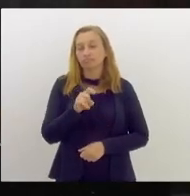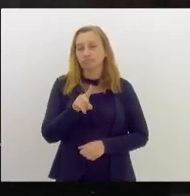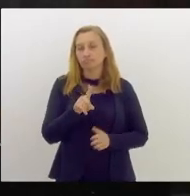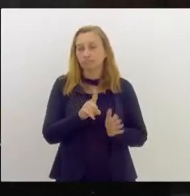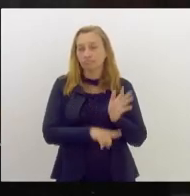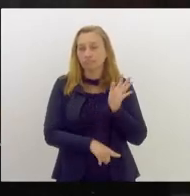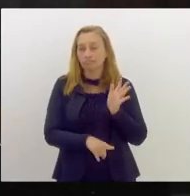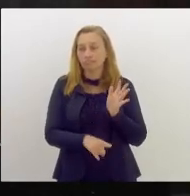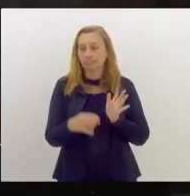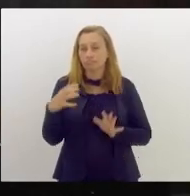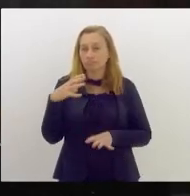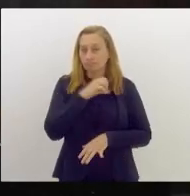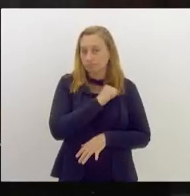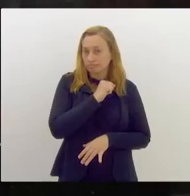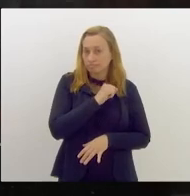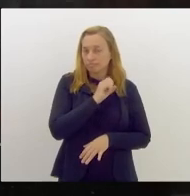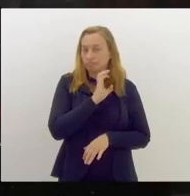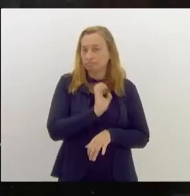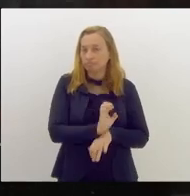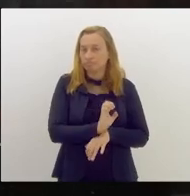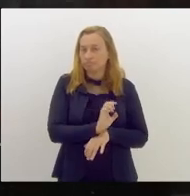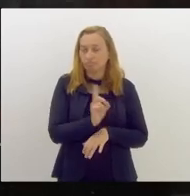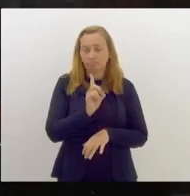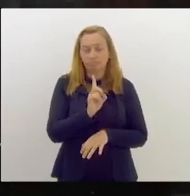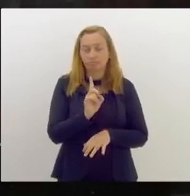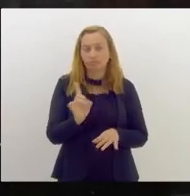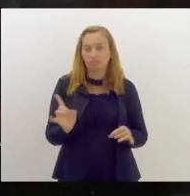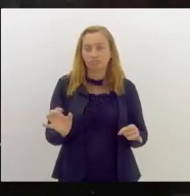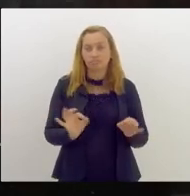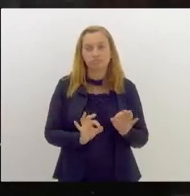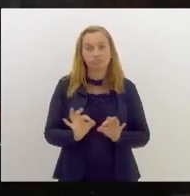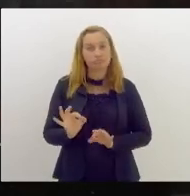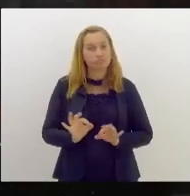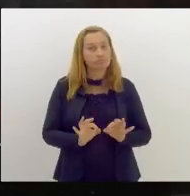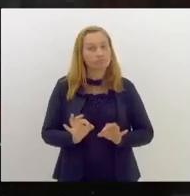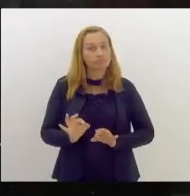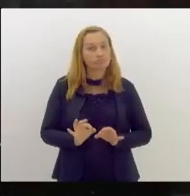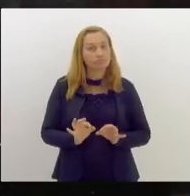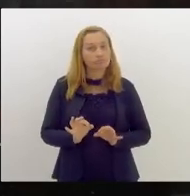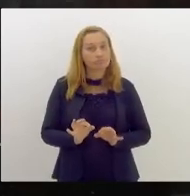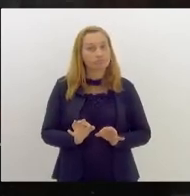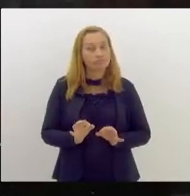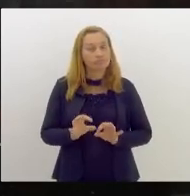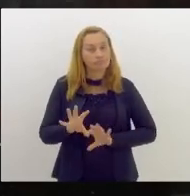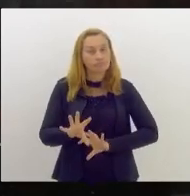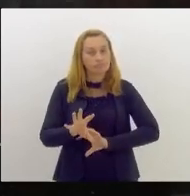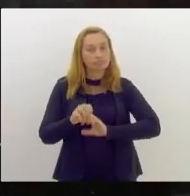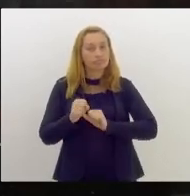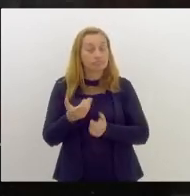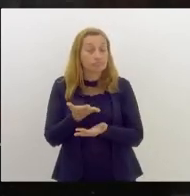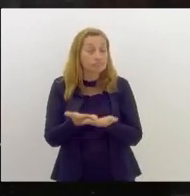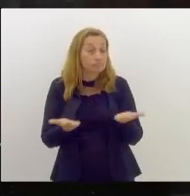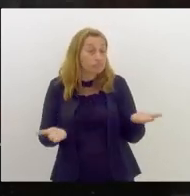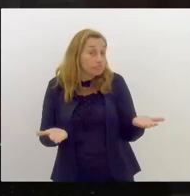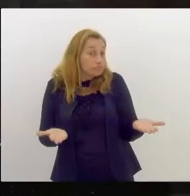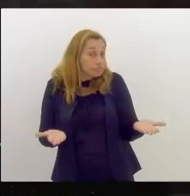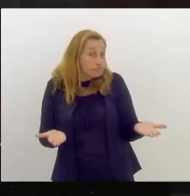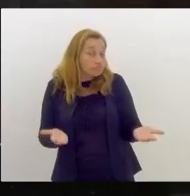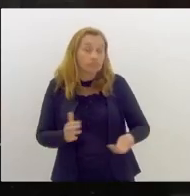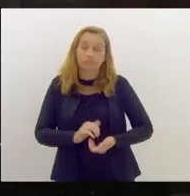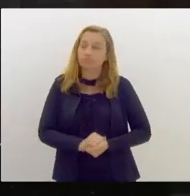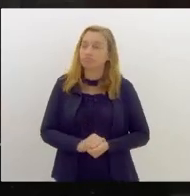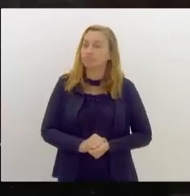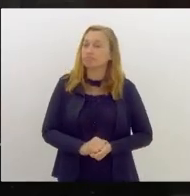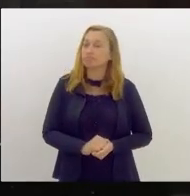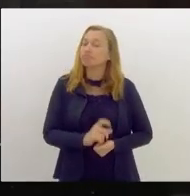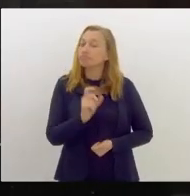abruptamente o estado não tá preparado para absorver essas perdas é isso